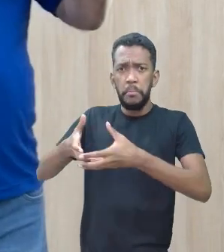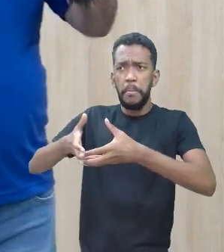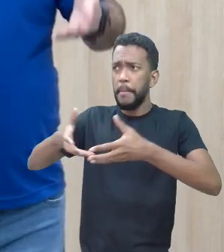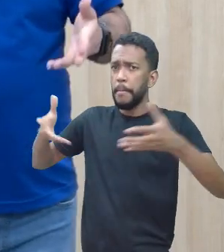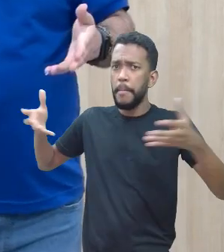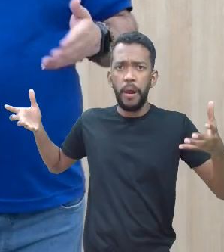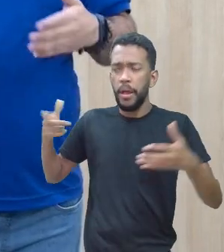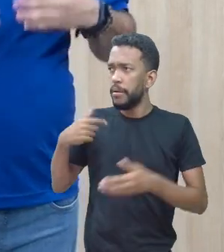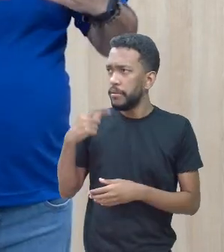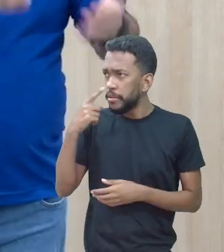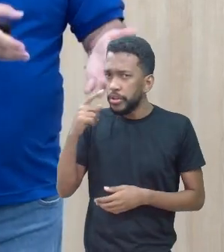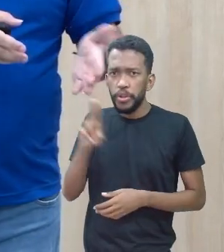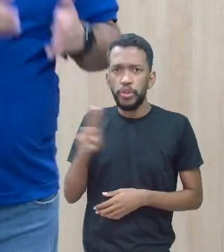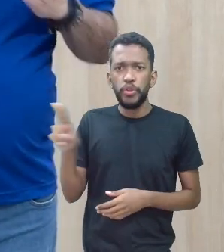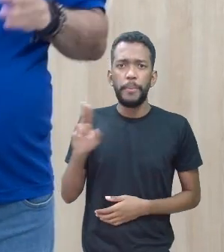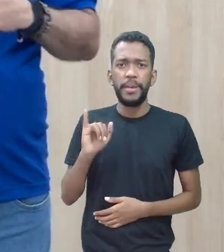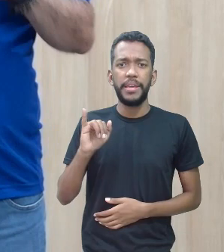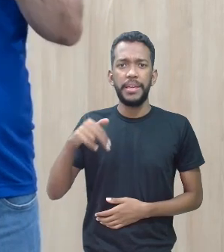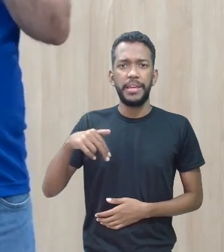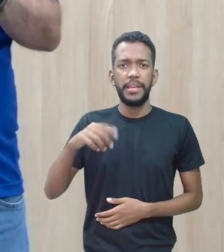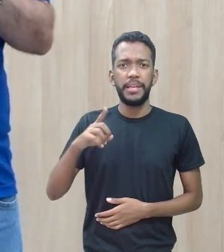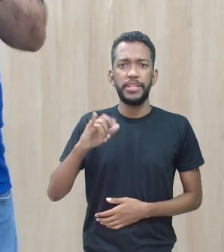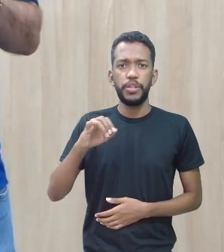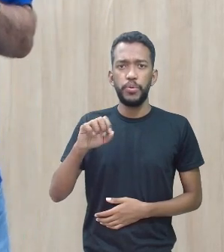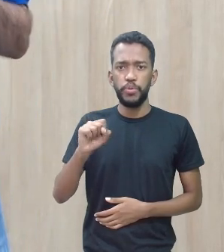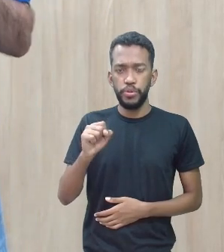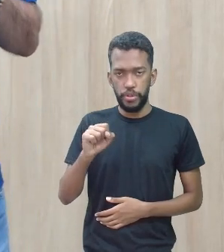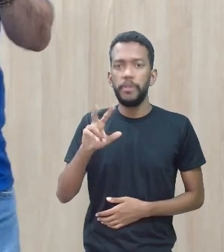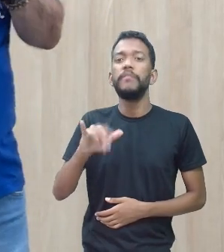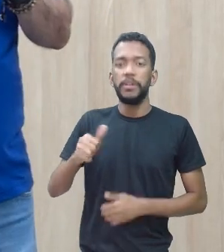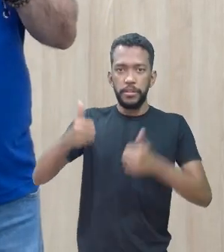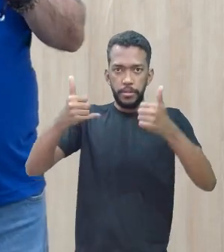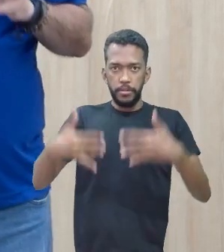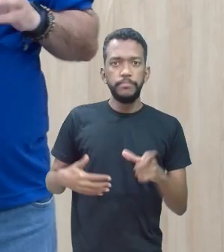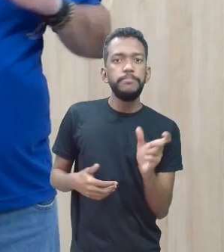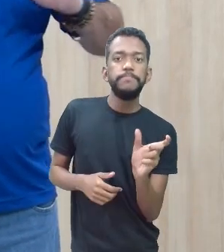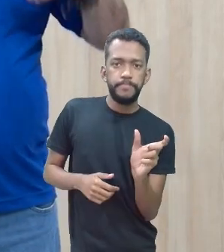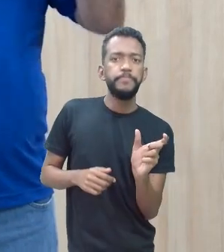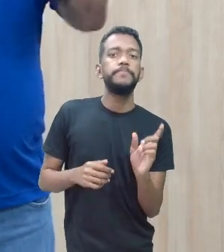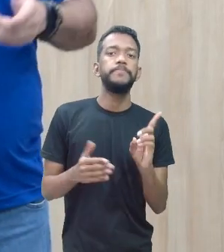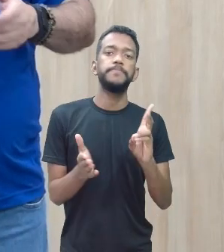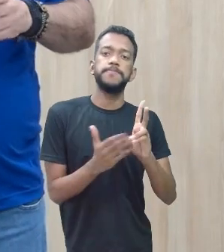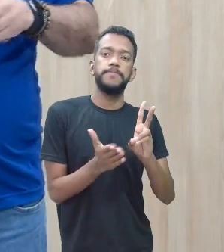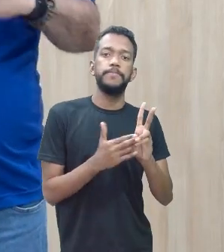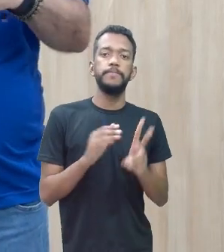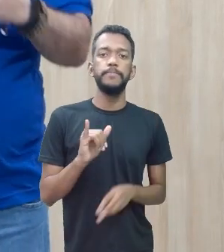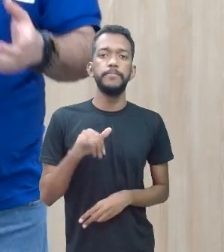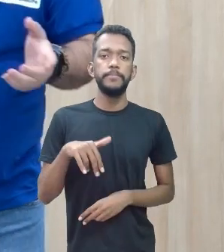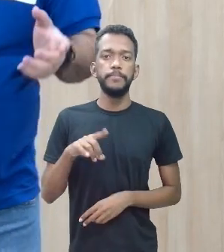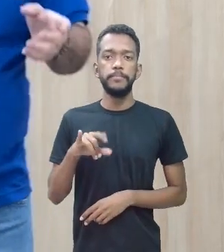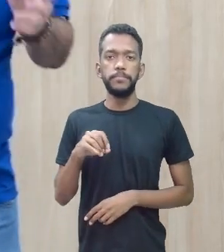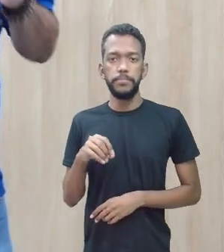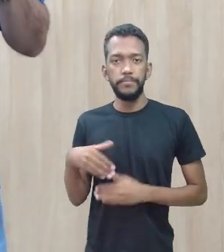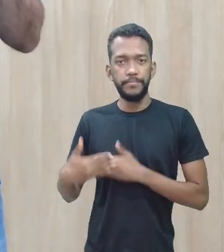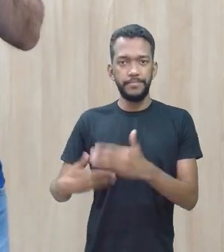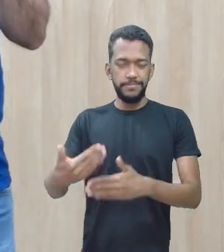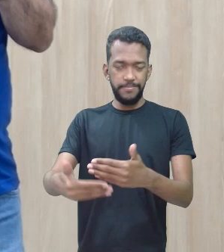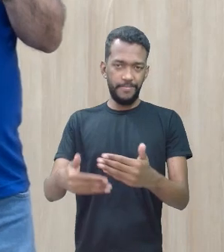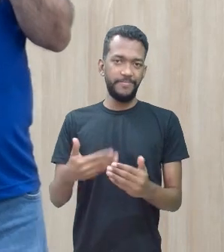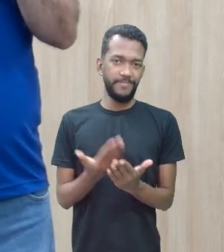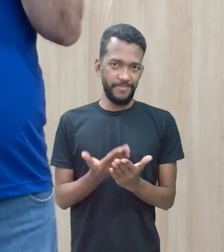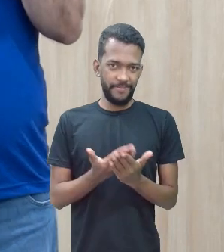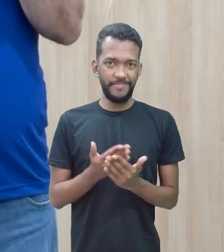vão chamar de índios, e a gente vai falar um pouco mais sobre essa terminologia no decorrer da aula,